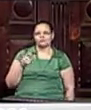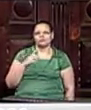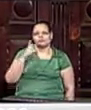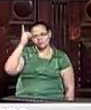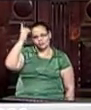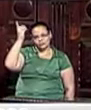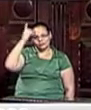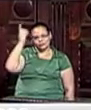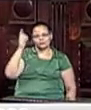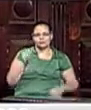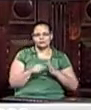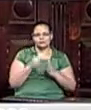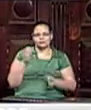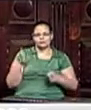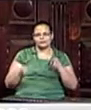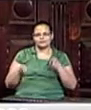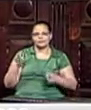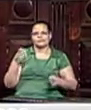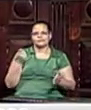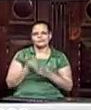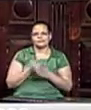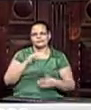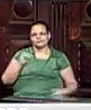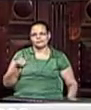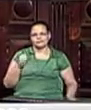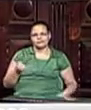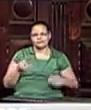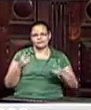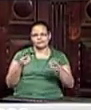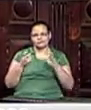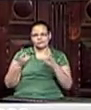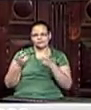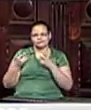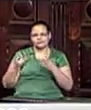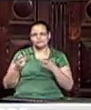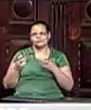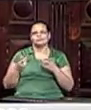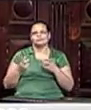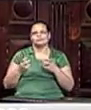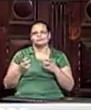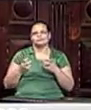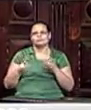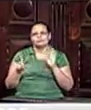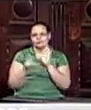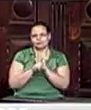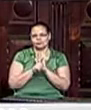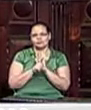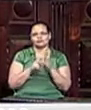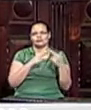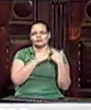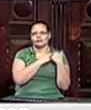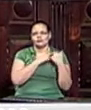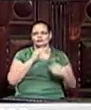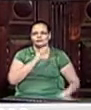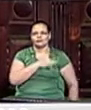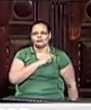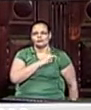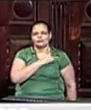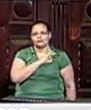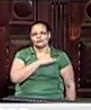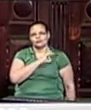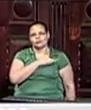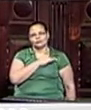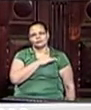primeiro mandato, pagando juros extorsivos da nossa dívida pública. a lei de responsabilidade fiscal sempre invocada,